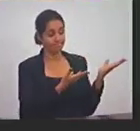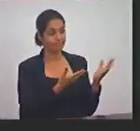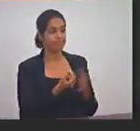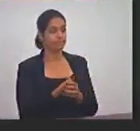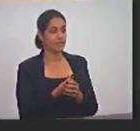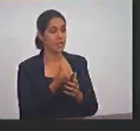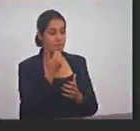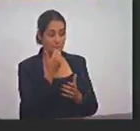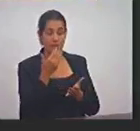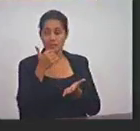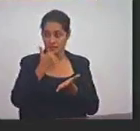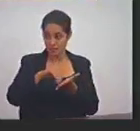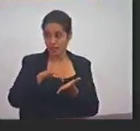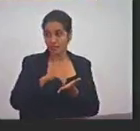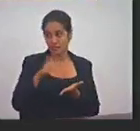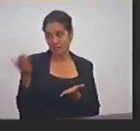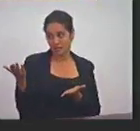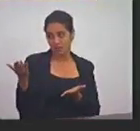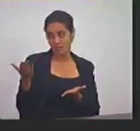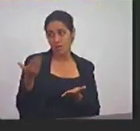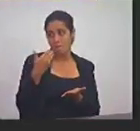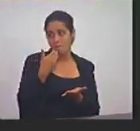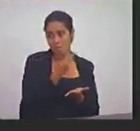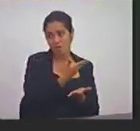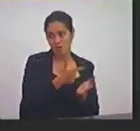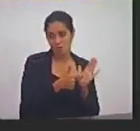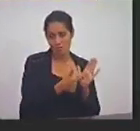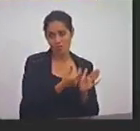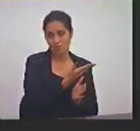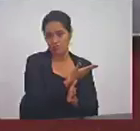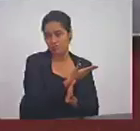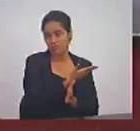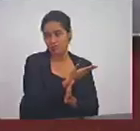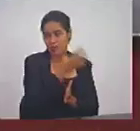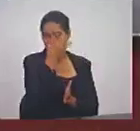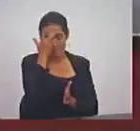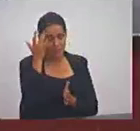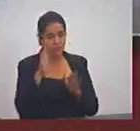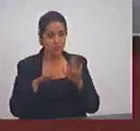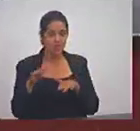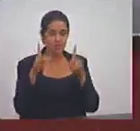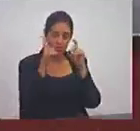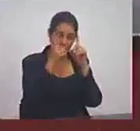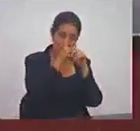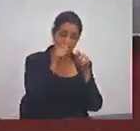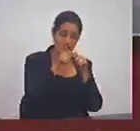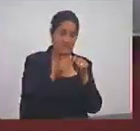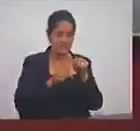aqui, são secretários do senhor prefeito, leve esse recado. Se o pessoal às vezes está com um pouco de dificuldade para fazer esse tipo de trabalho,